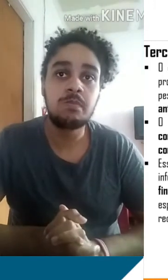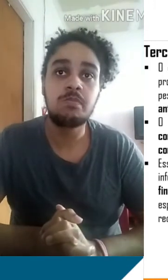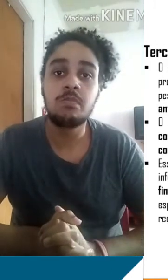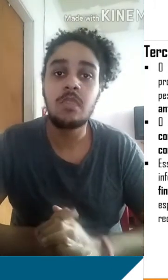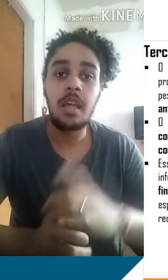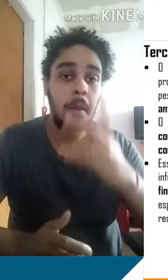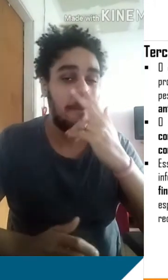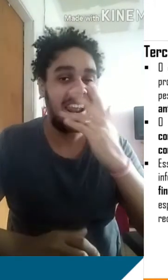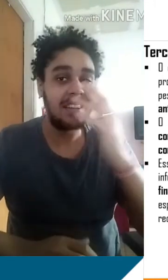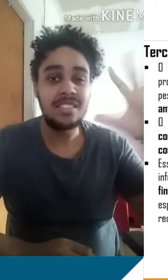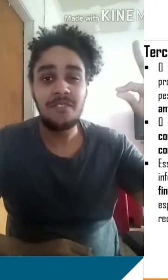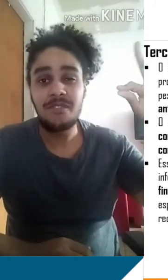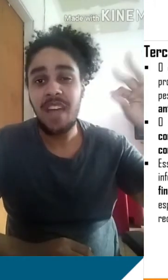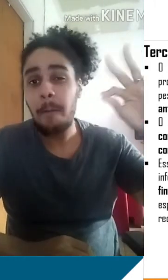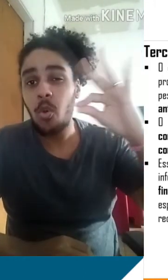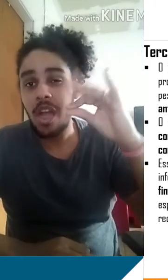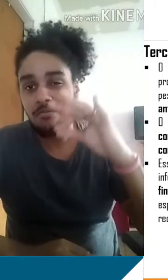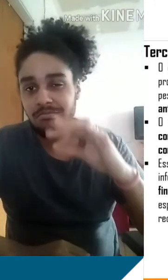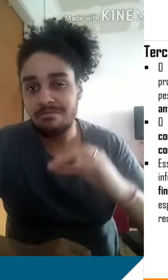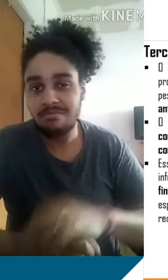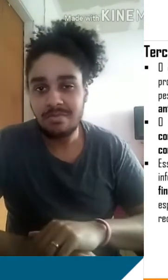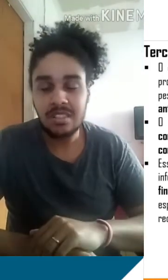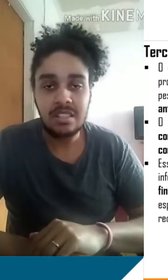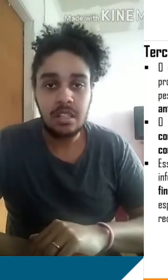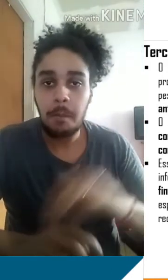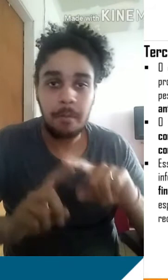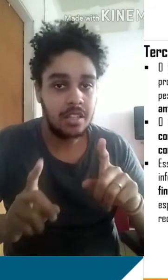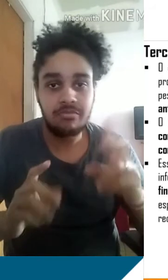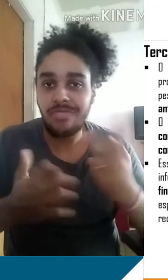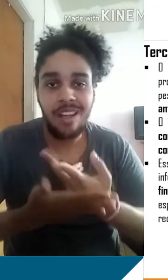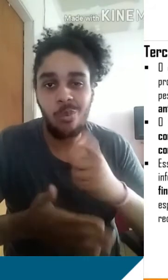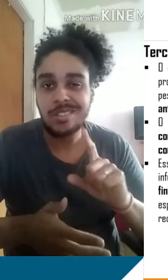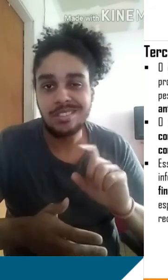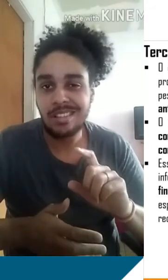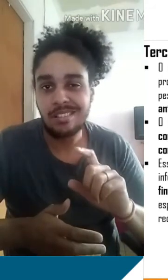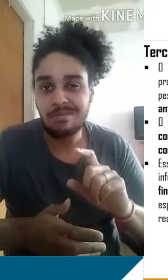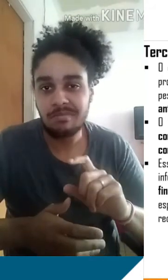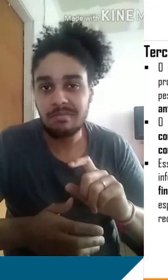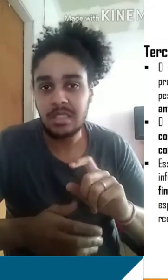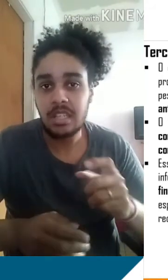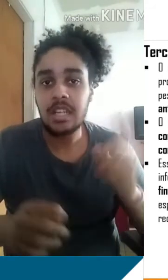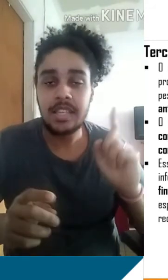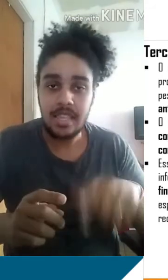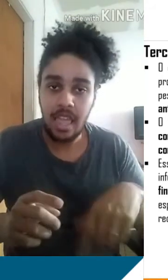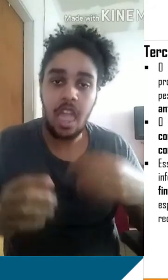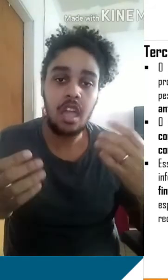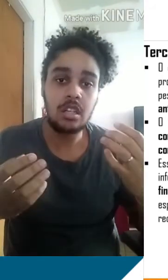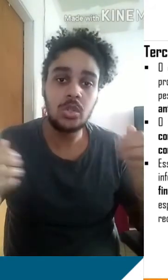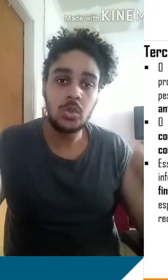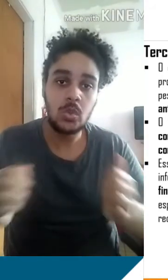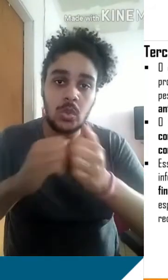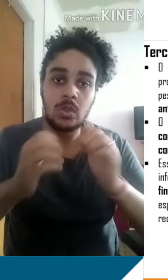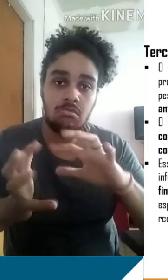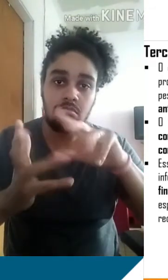essa possibilidade de integração mundial. Né? Por conta dessa possibilidade de níveis de conectividade, seja de cabos de fibra